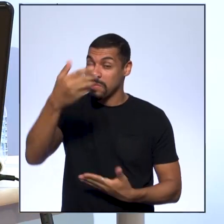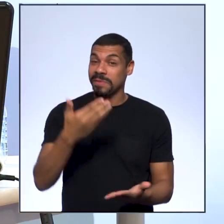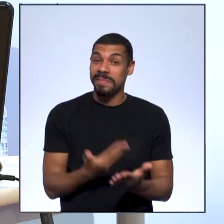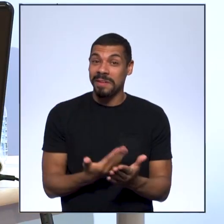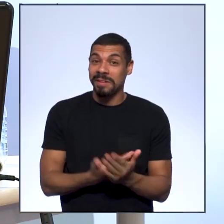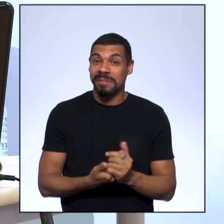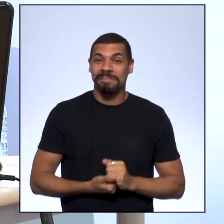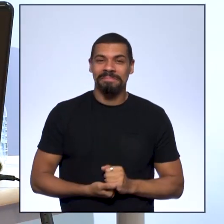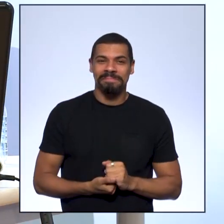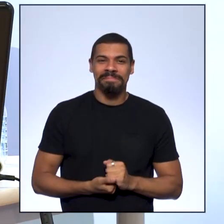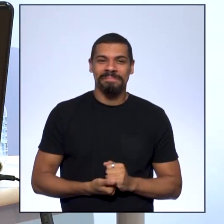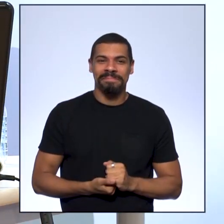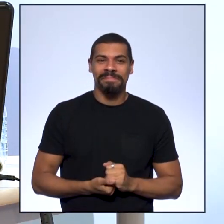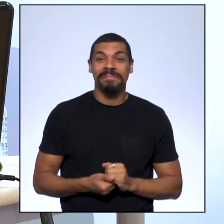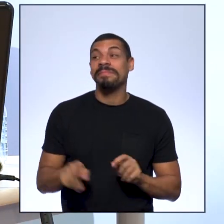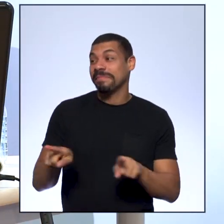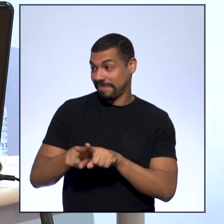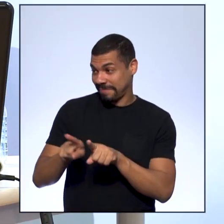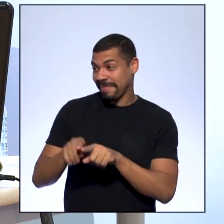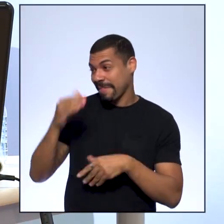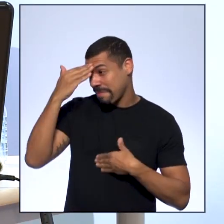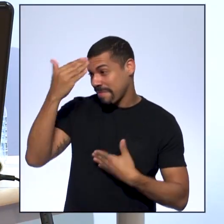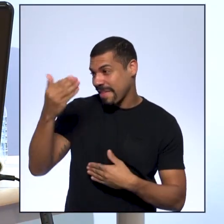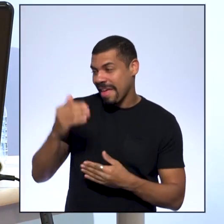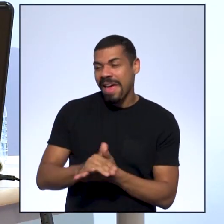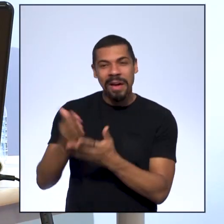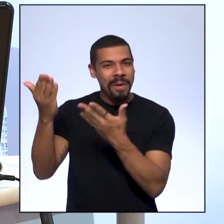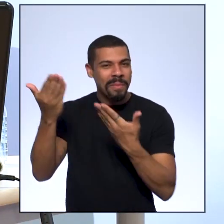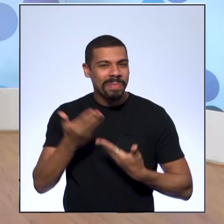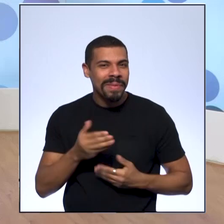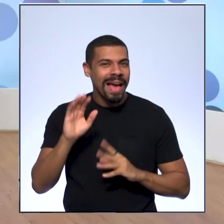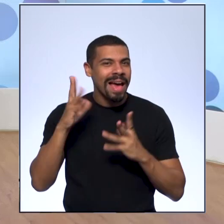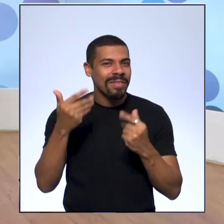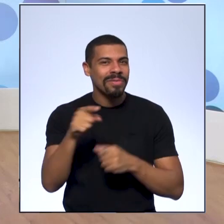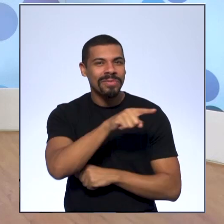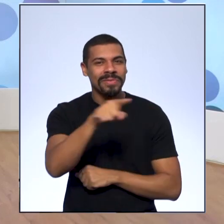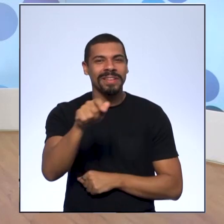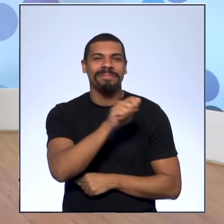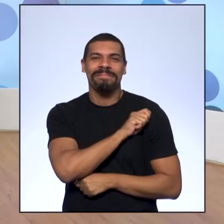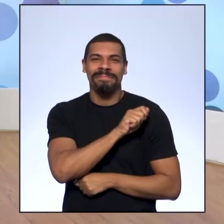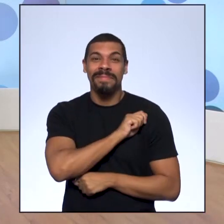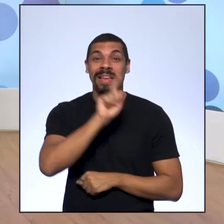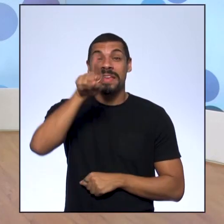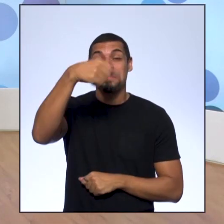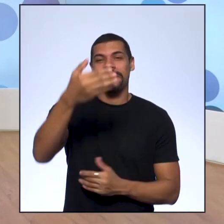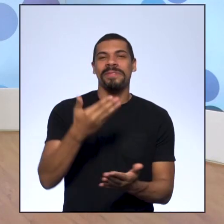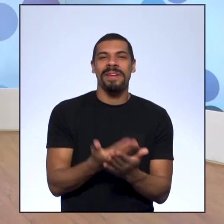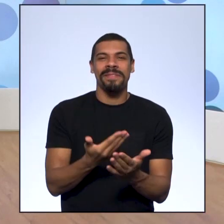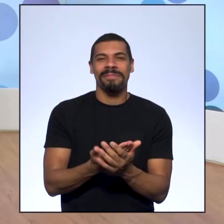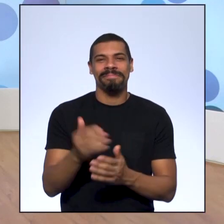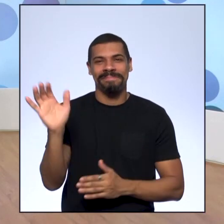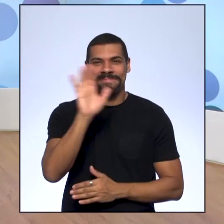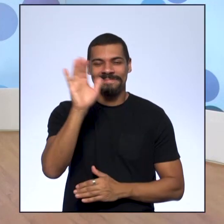próxima, professora Janaína. Obrigada. Obrigada aos estudantes e até a próxima aula. Tchau, tchau, gente.